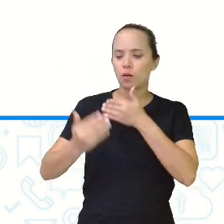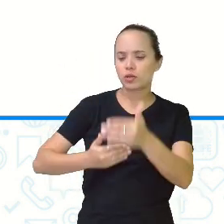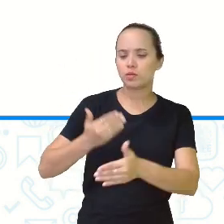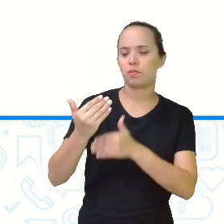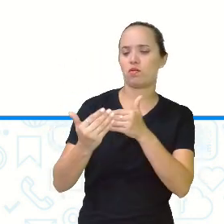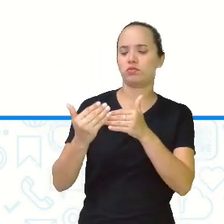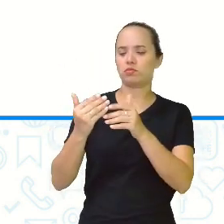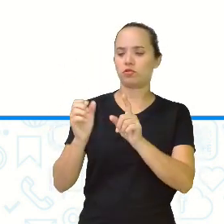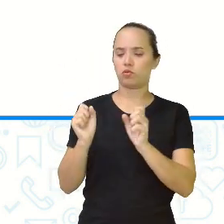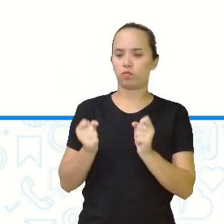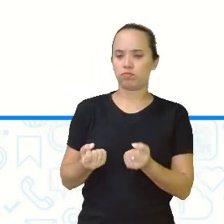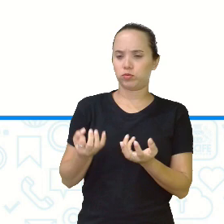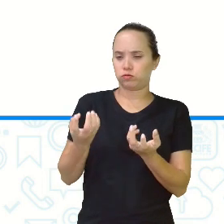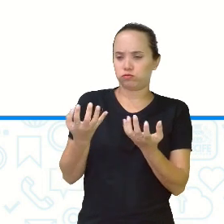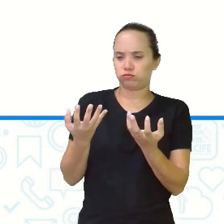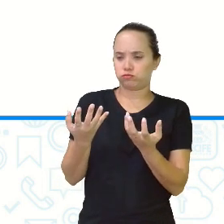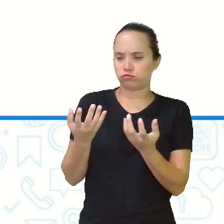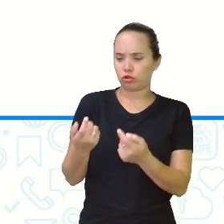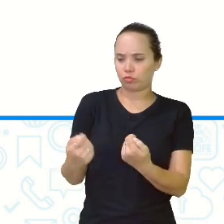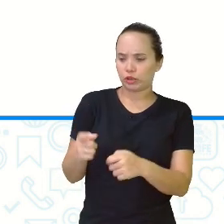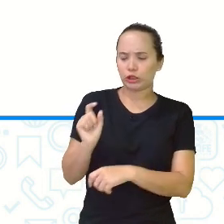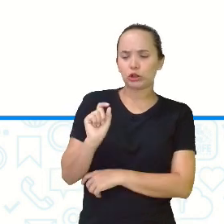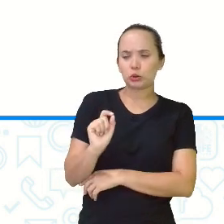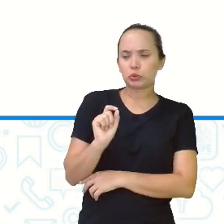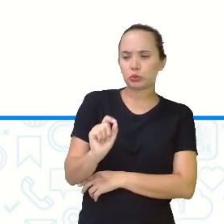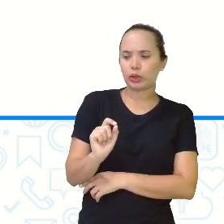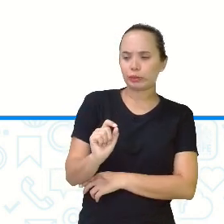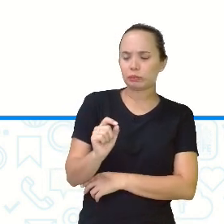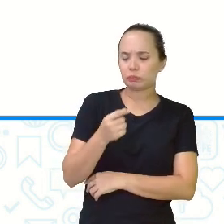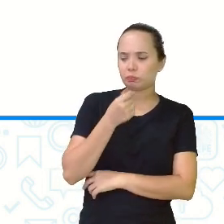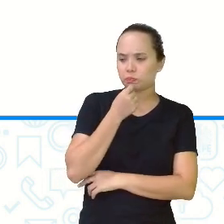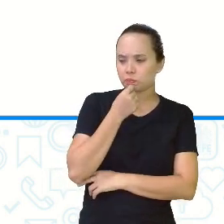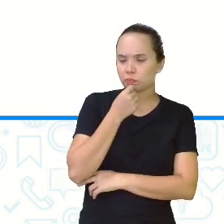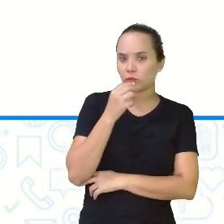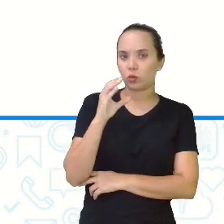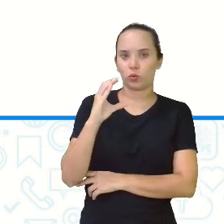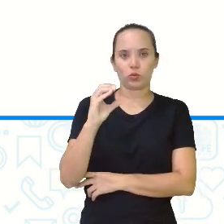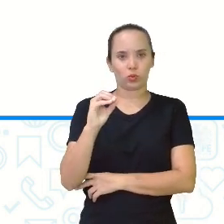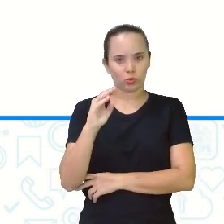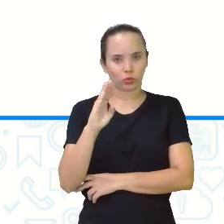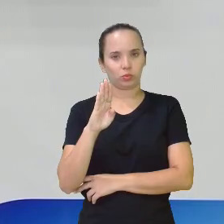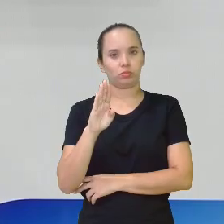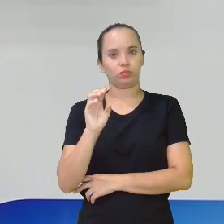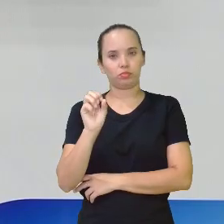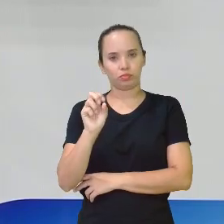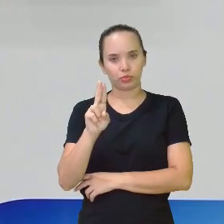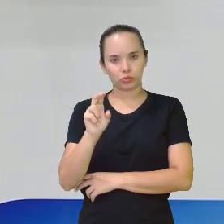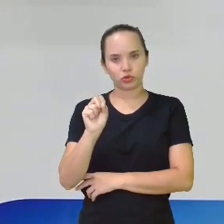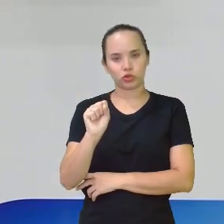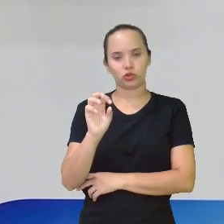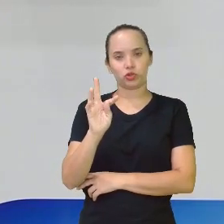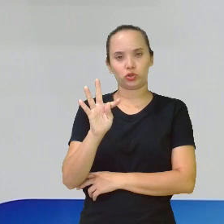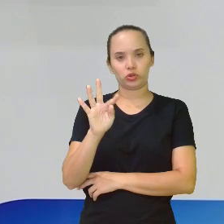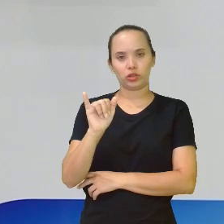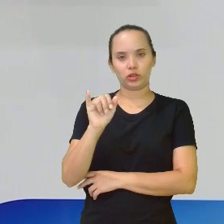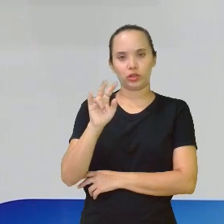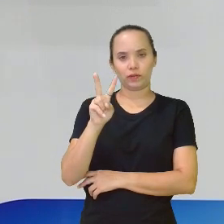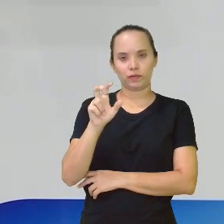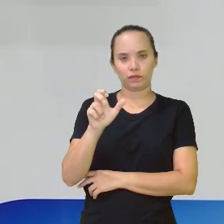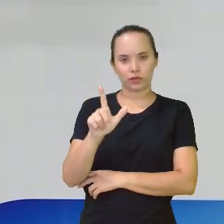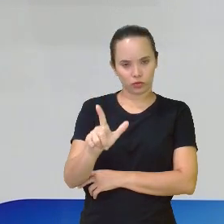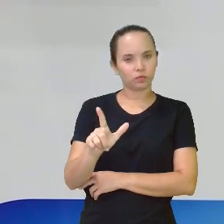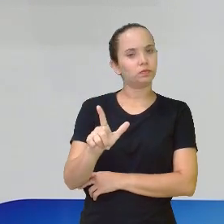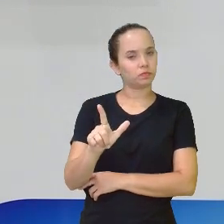chama ali aconteça, eu preciso ter um combustível. E esse combustível ele pode ser